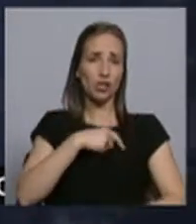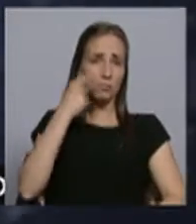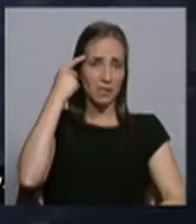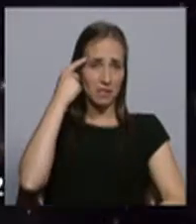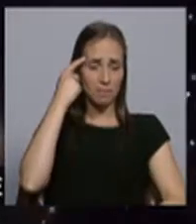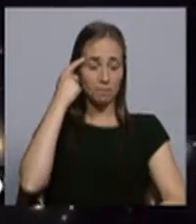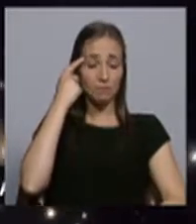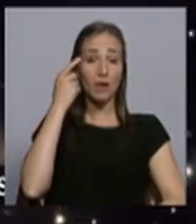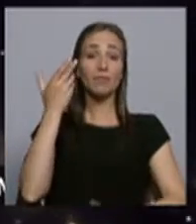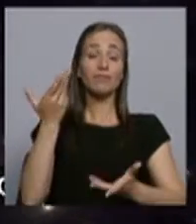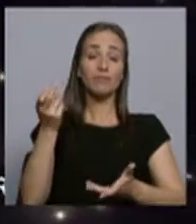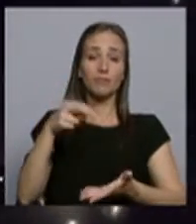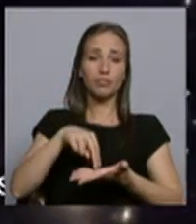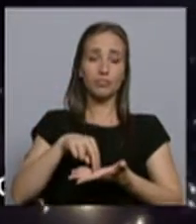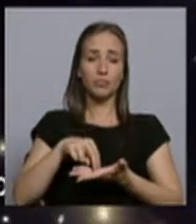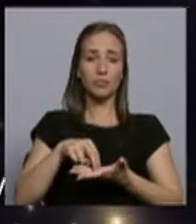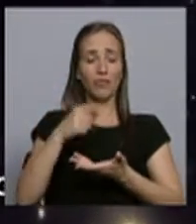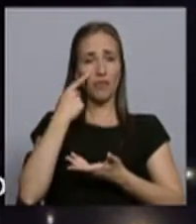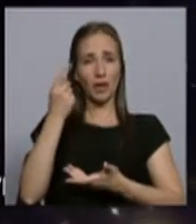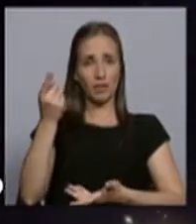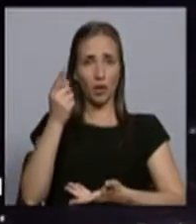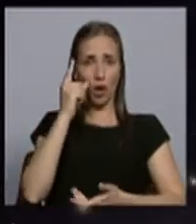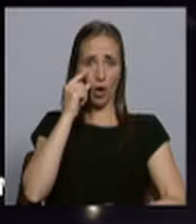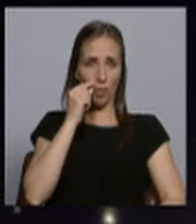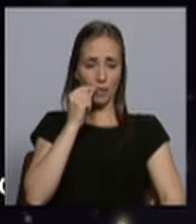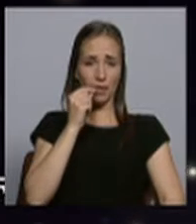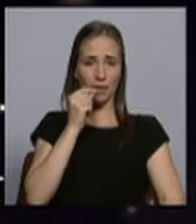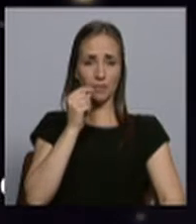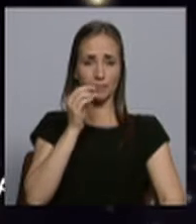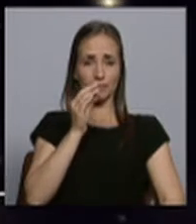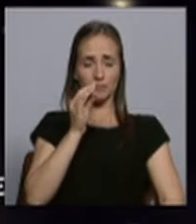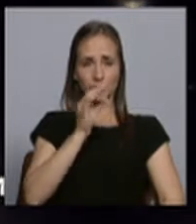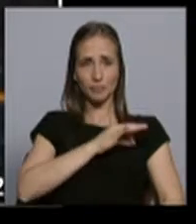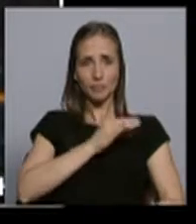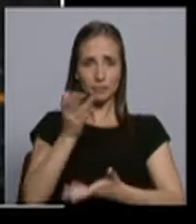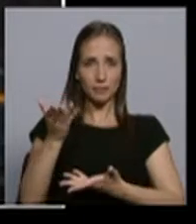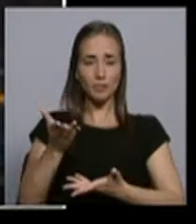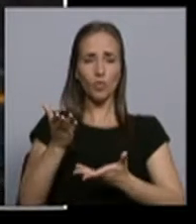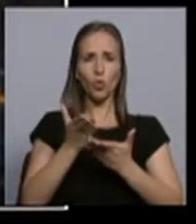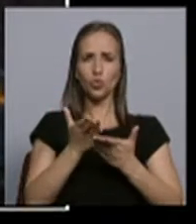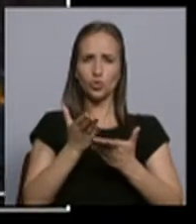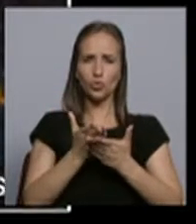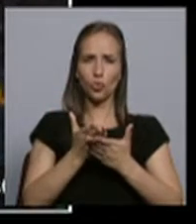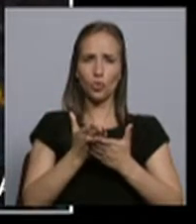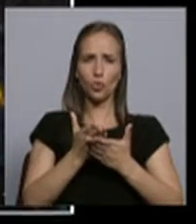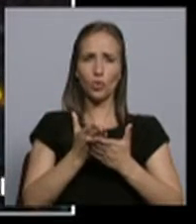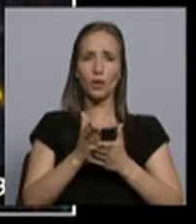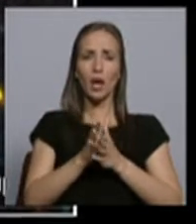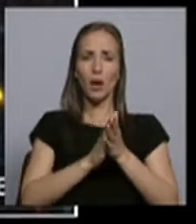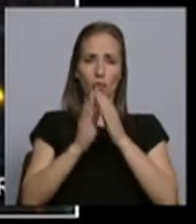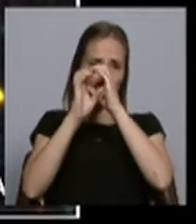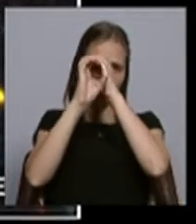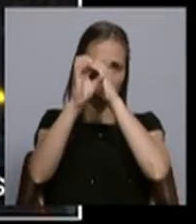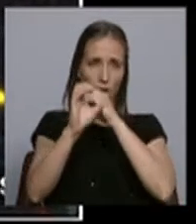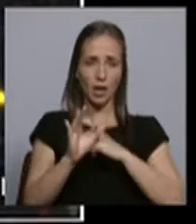é que aparece? Este cavalheiro que nós estamos a ver nas imagens. O estudo agora revelado pegou precisamente no telescópio espacial Hubble, o